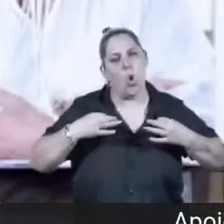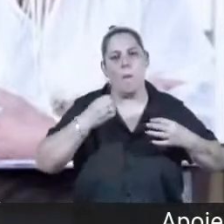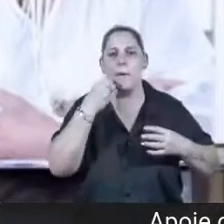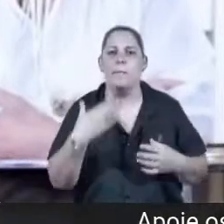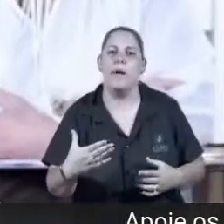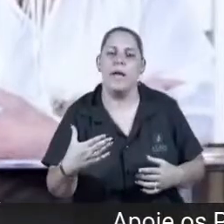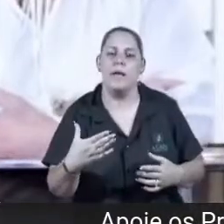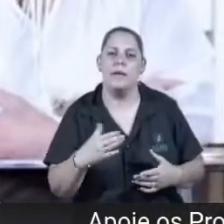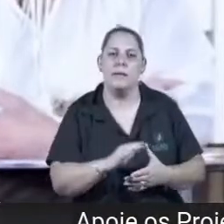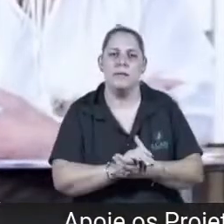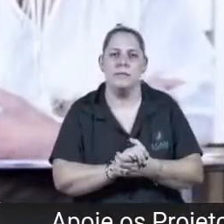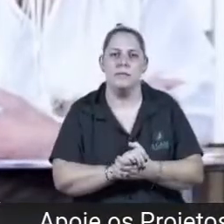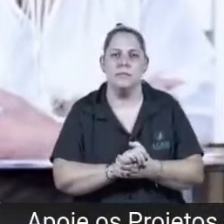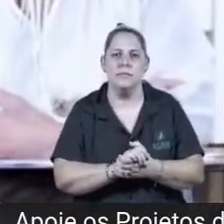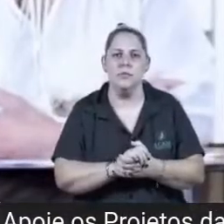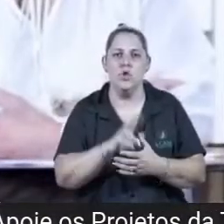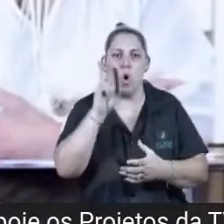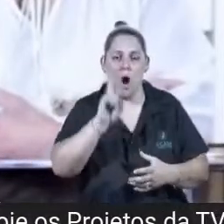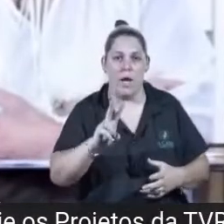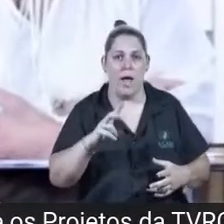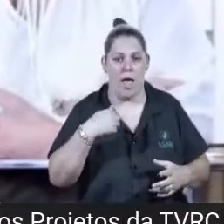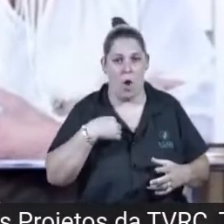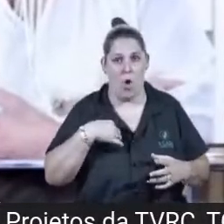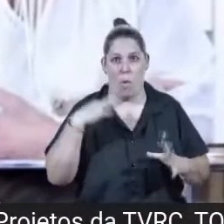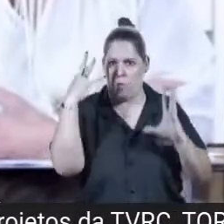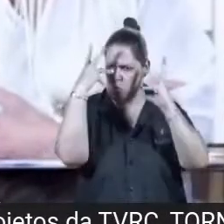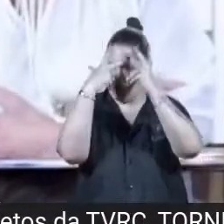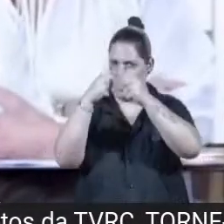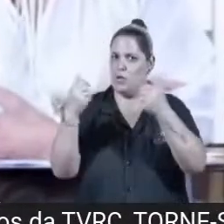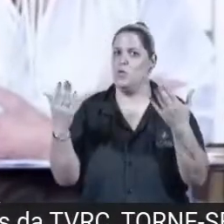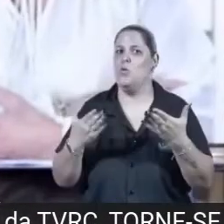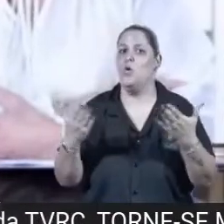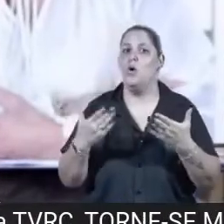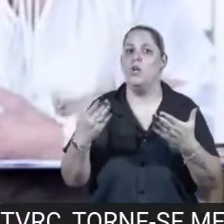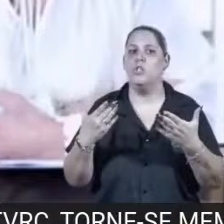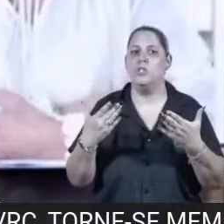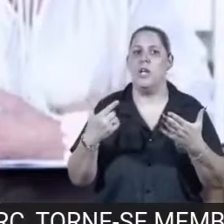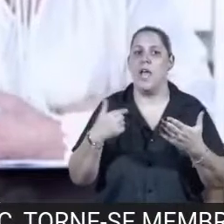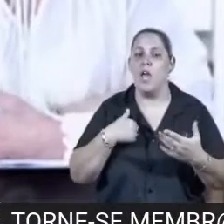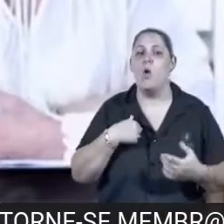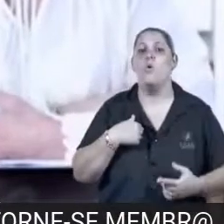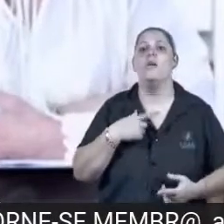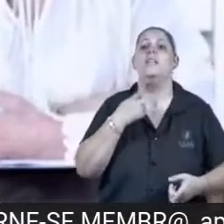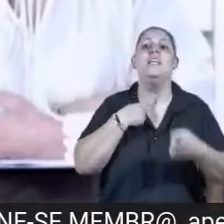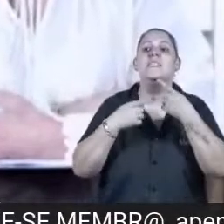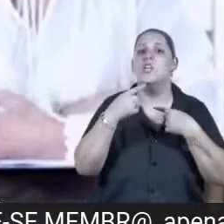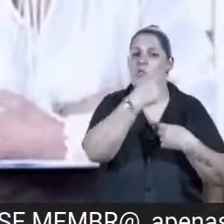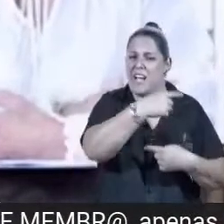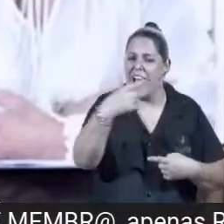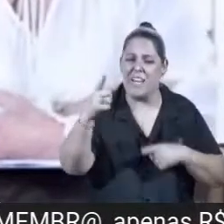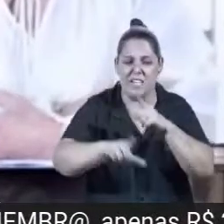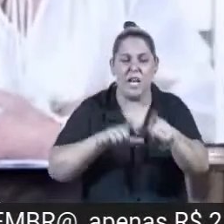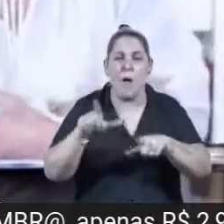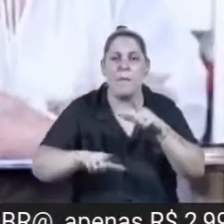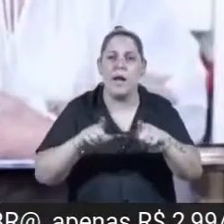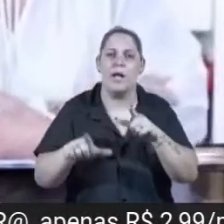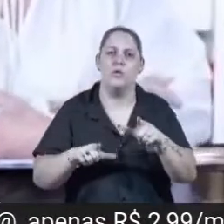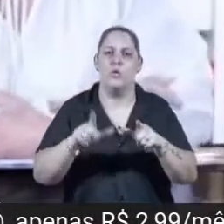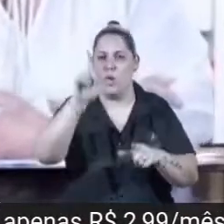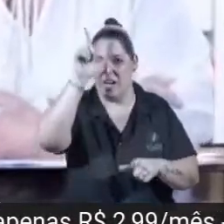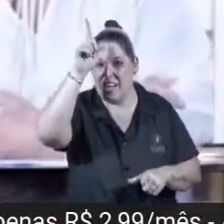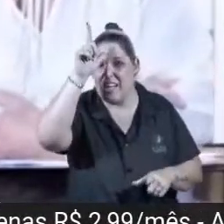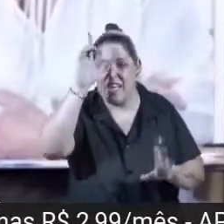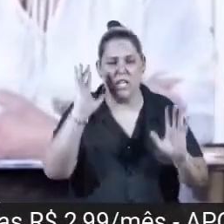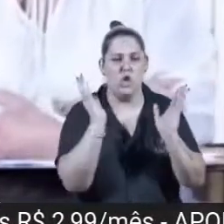para você ver como é que estou elegante hoje, Comparato. Ou seja, isso é o desejo para que cada trabalhador, que cada dirigente do partido possa